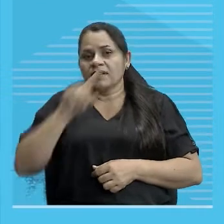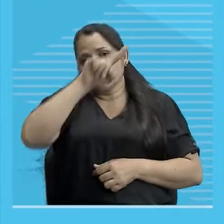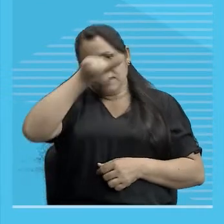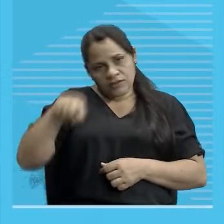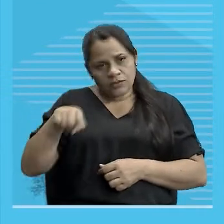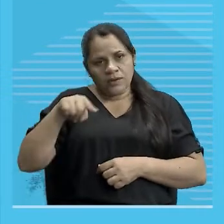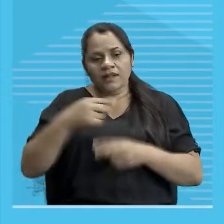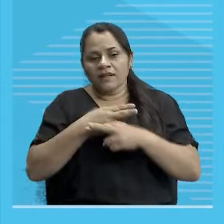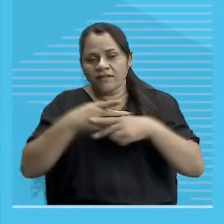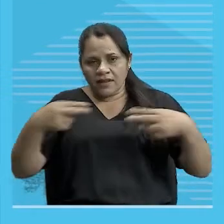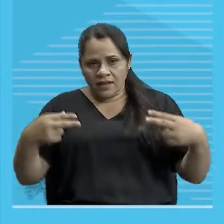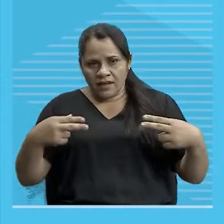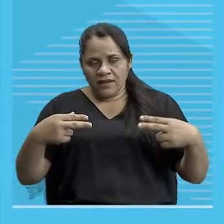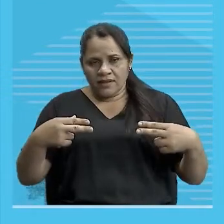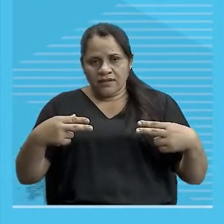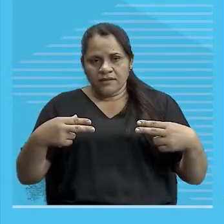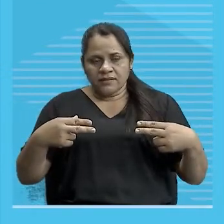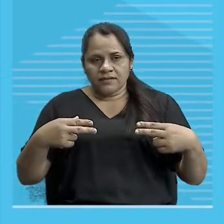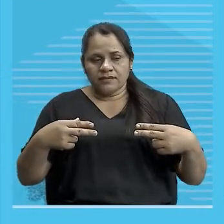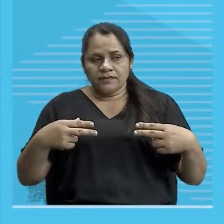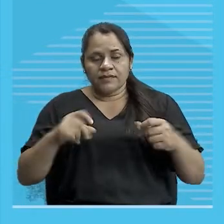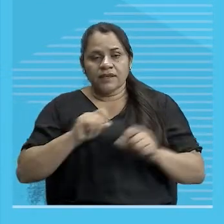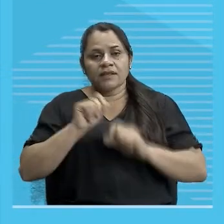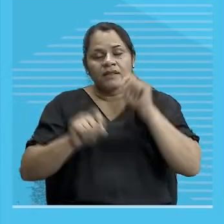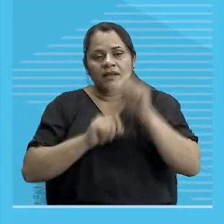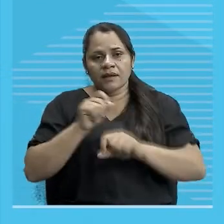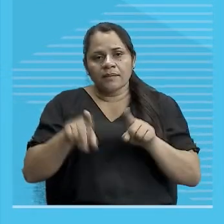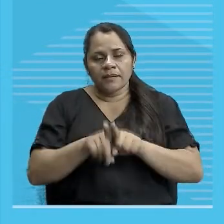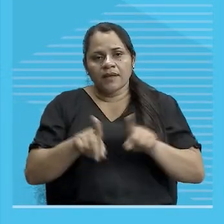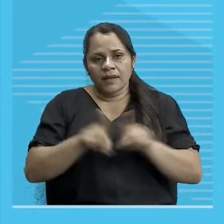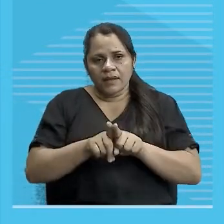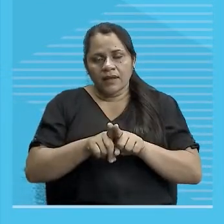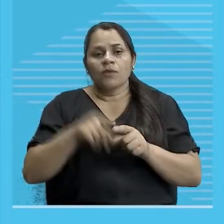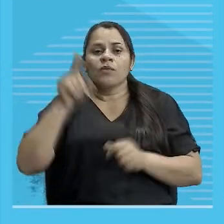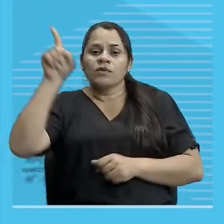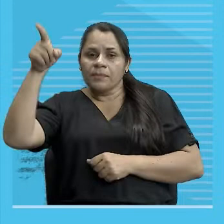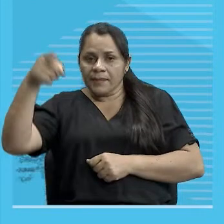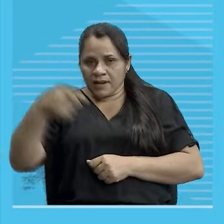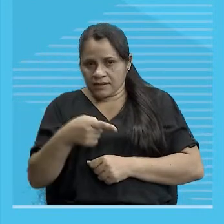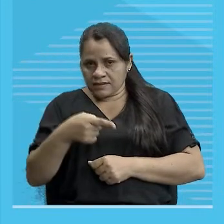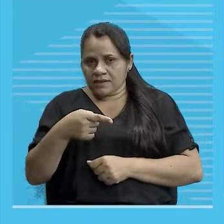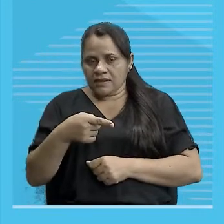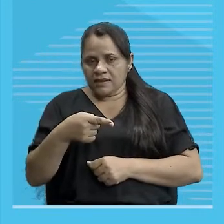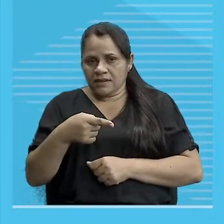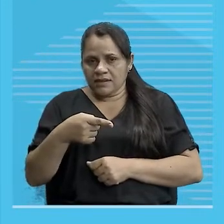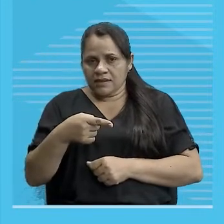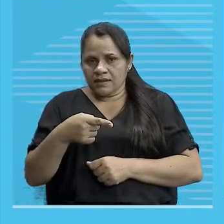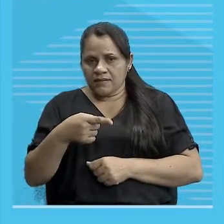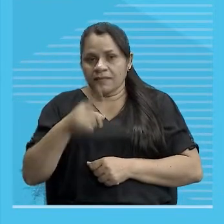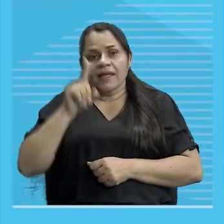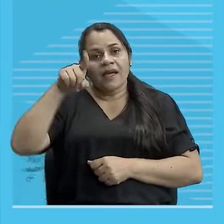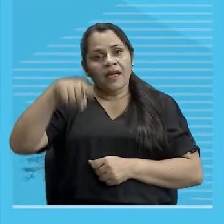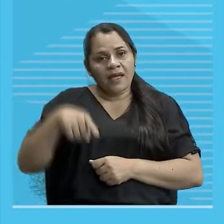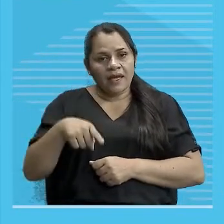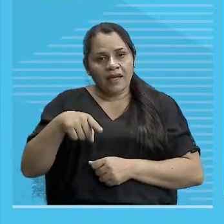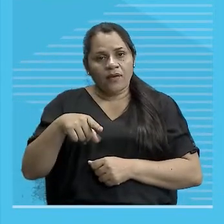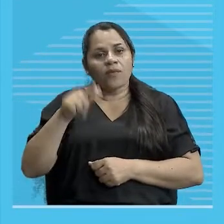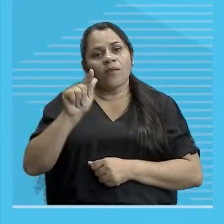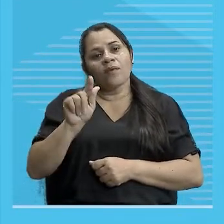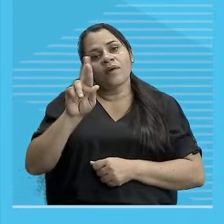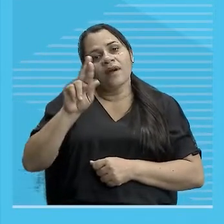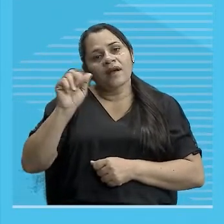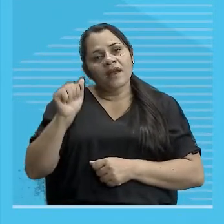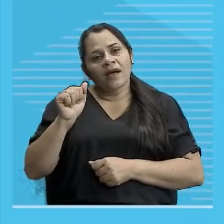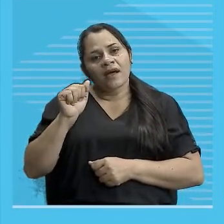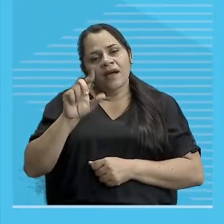cérebro, entende? E esse aqui que nós grafamos para a esquerda, ó, tá vendo? É o acento grave. Em